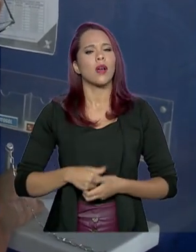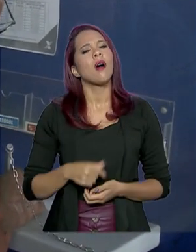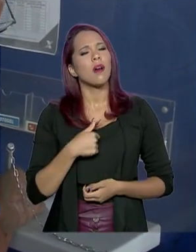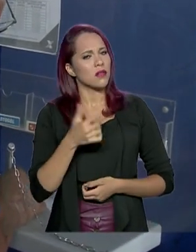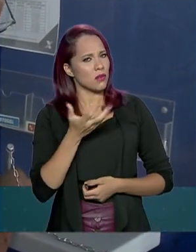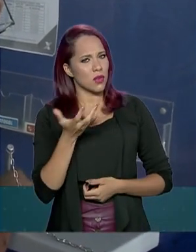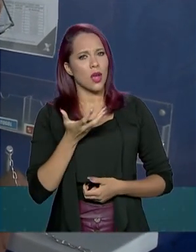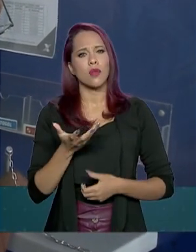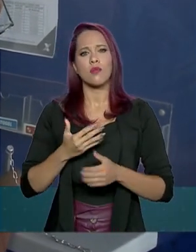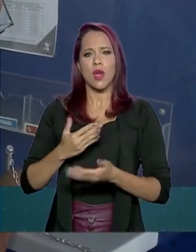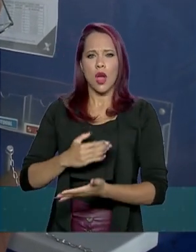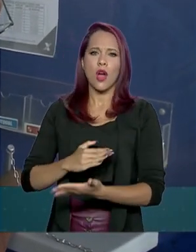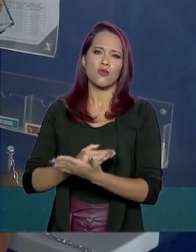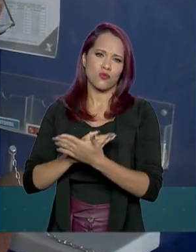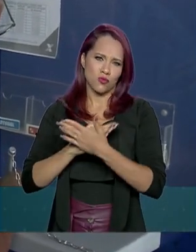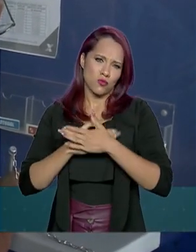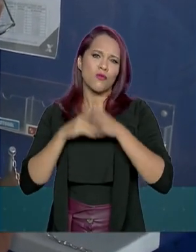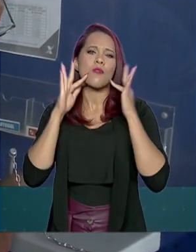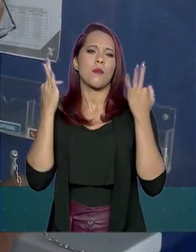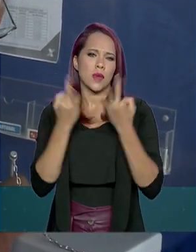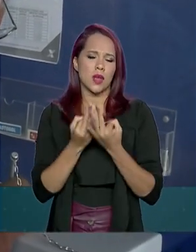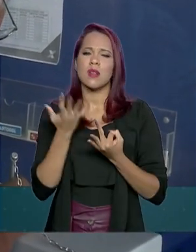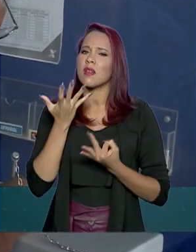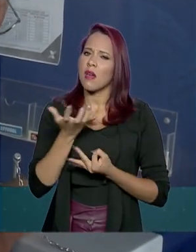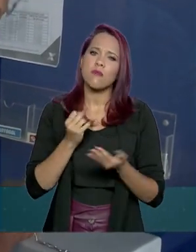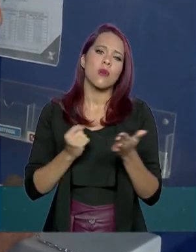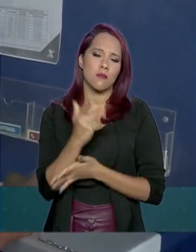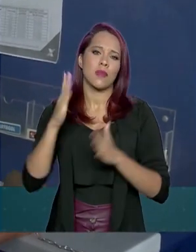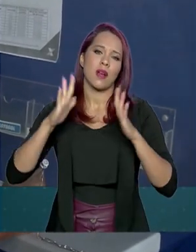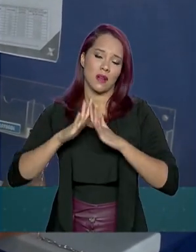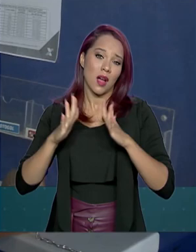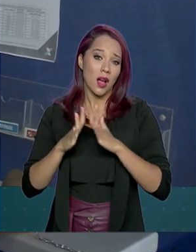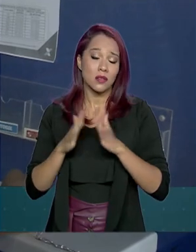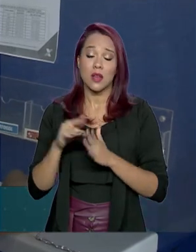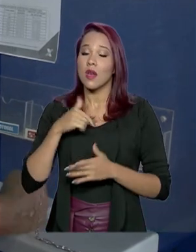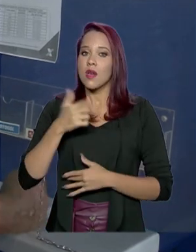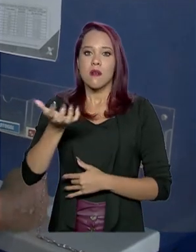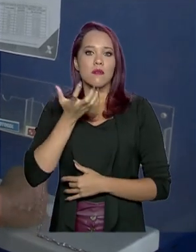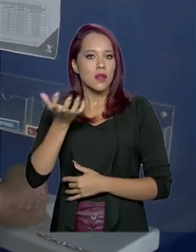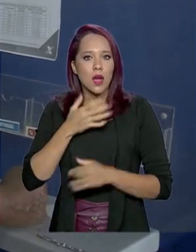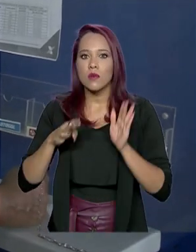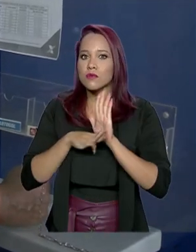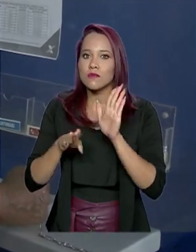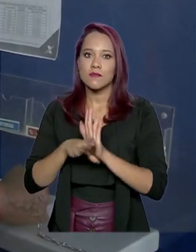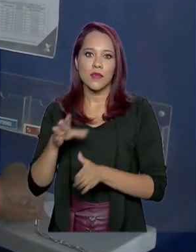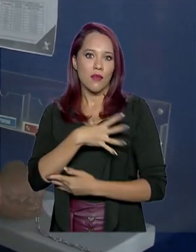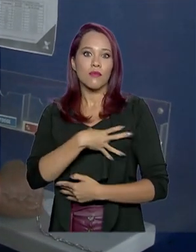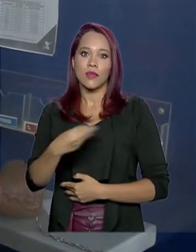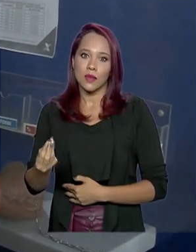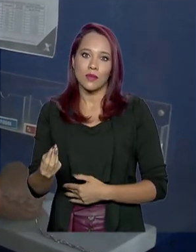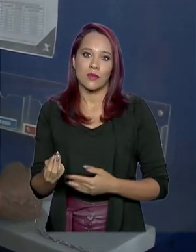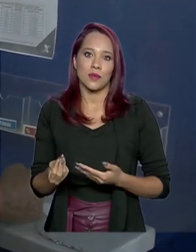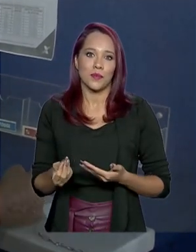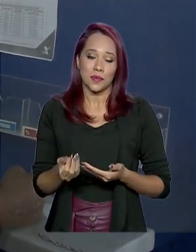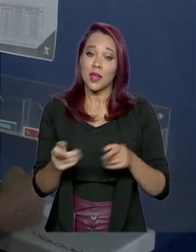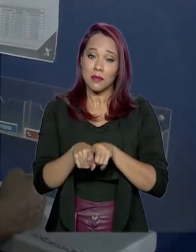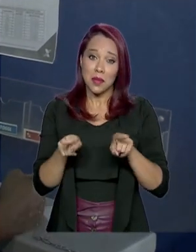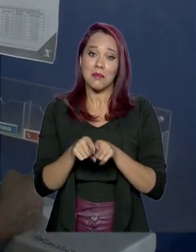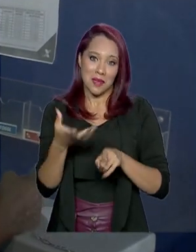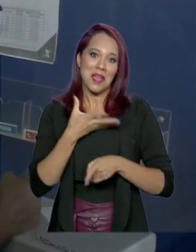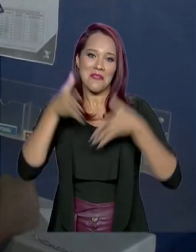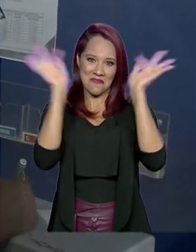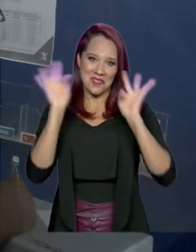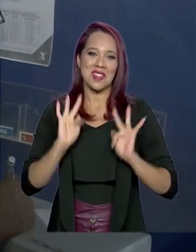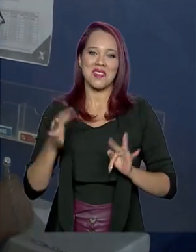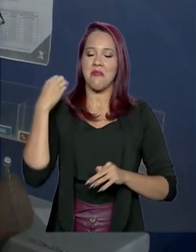ajudar minha família pretendo comprar um lugar de morar pretendo ajudar meus filhos e pretendo ser